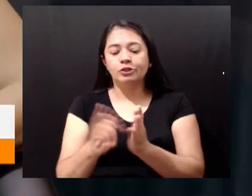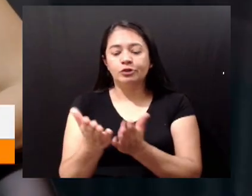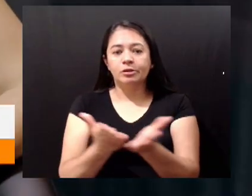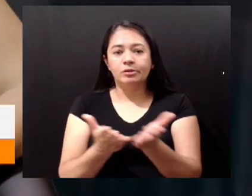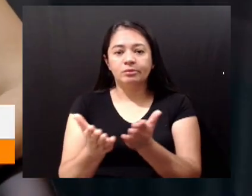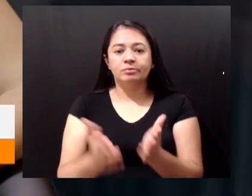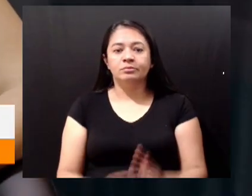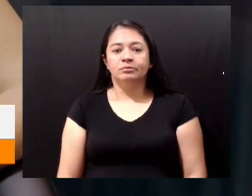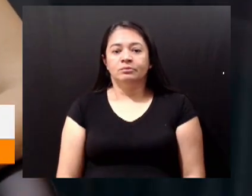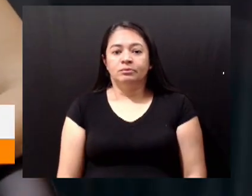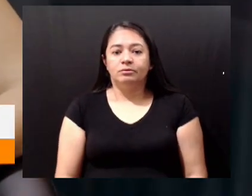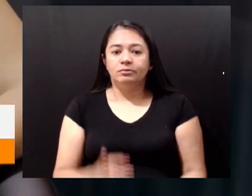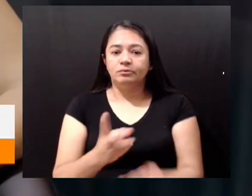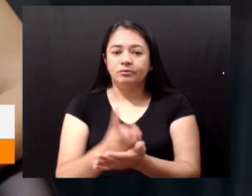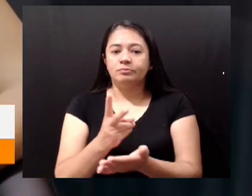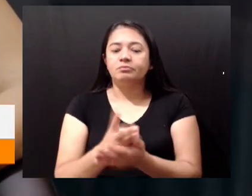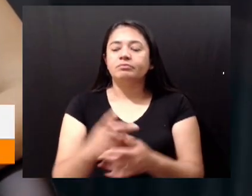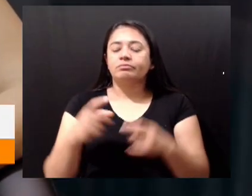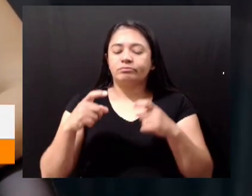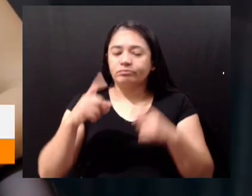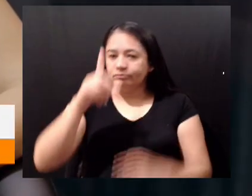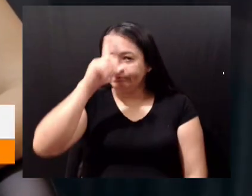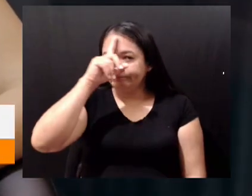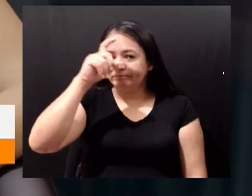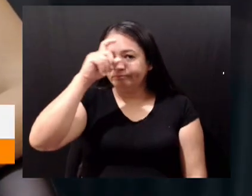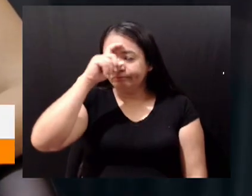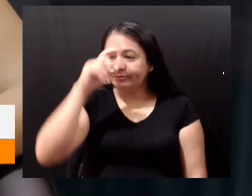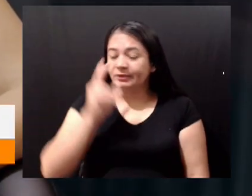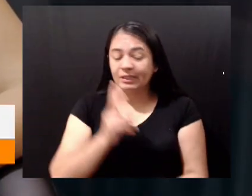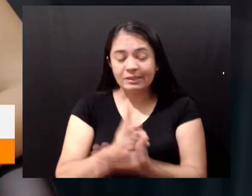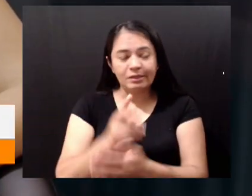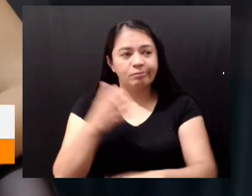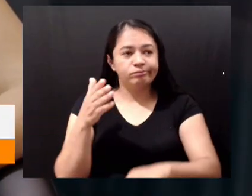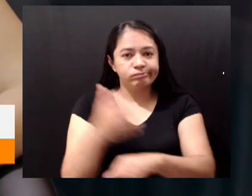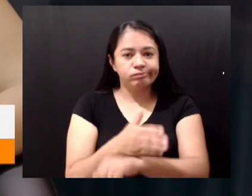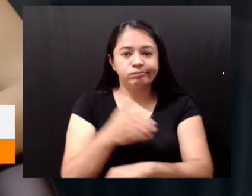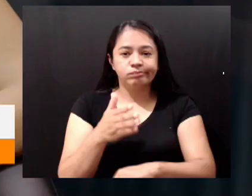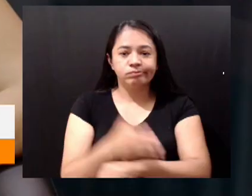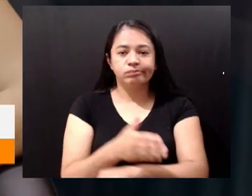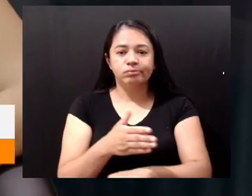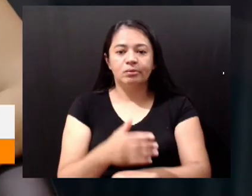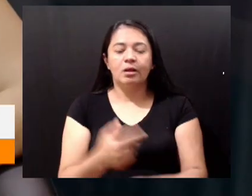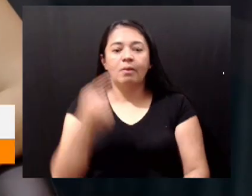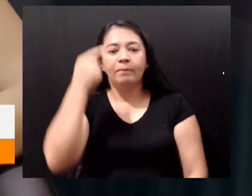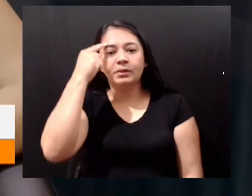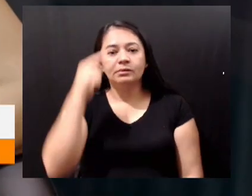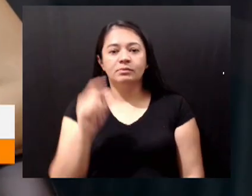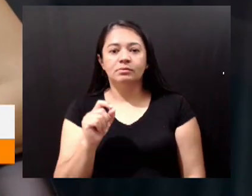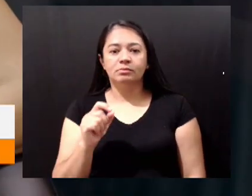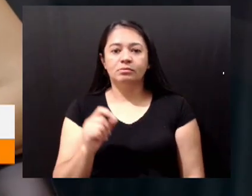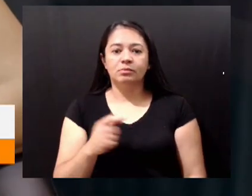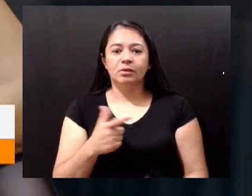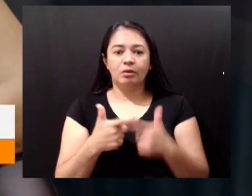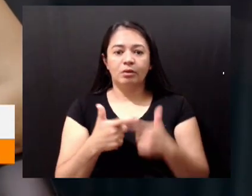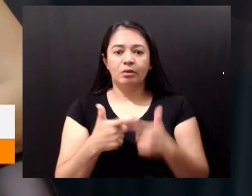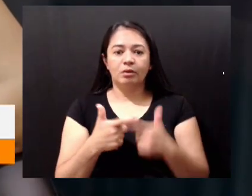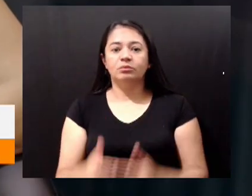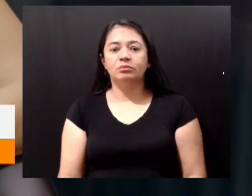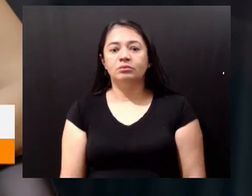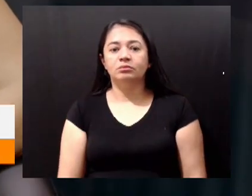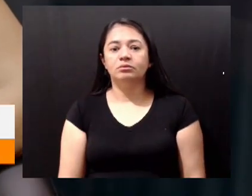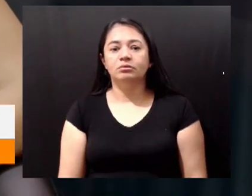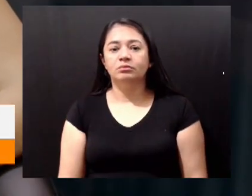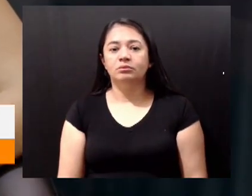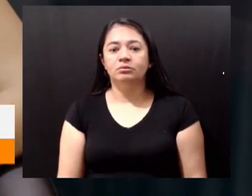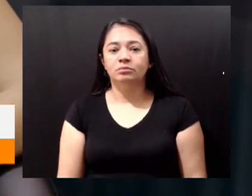ao hospital, né, pronto-socorros e coisa e tal, achando que ele tem algum problema, né. Então o